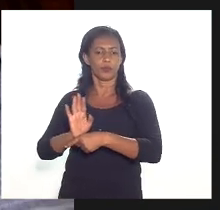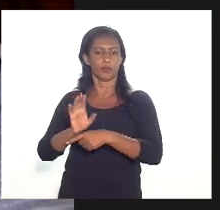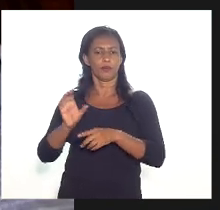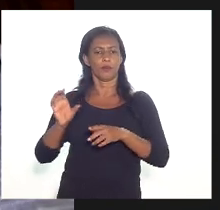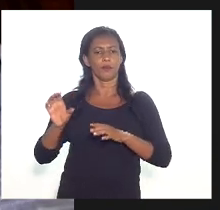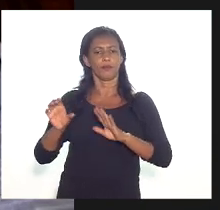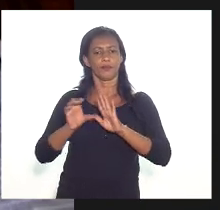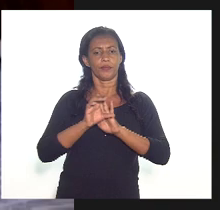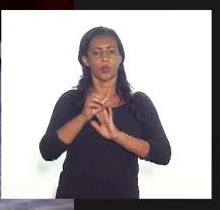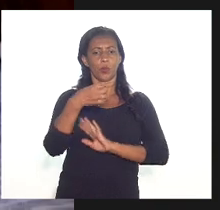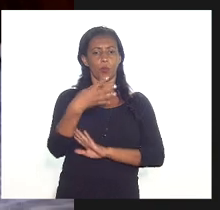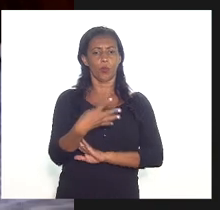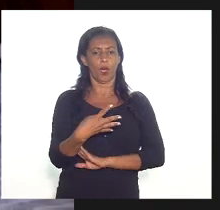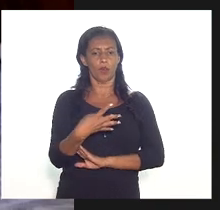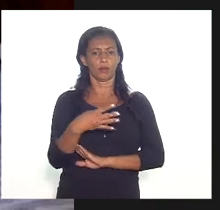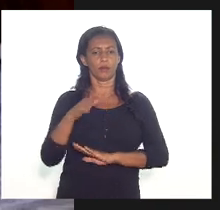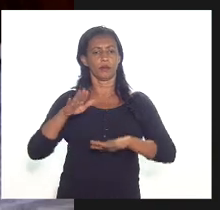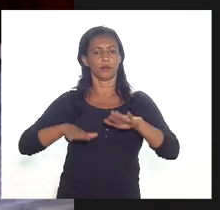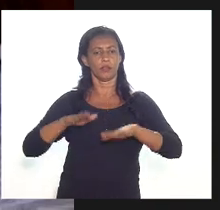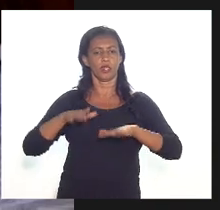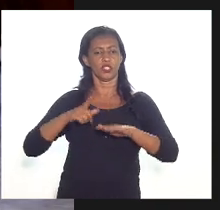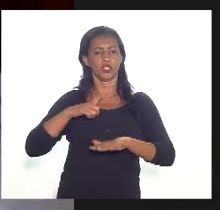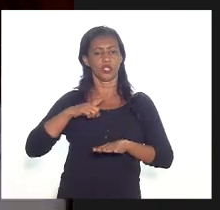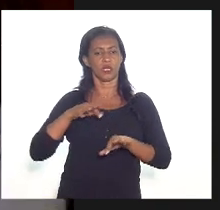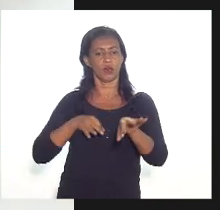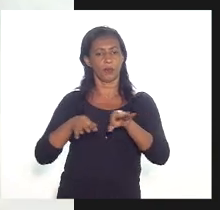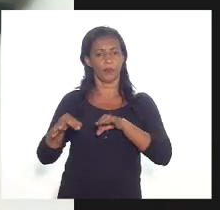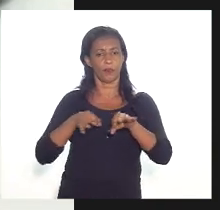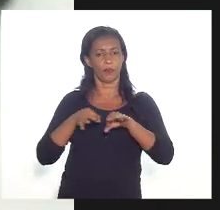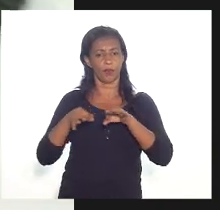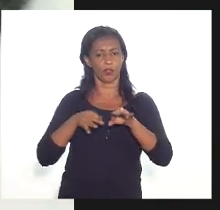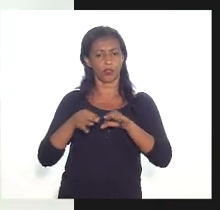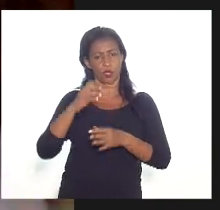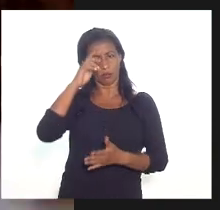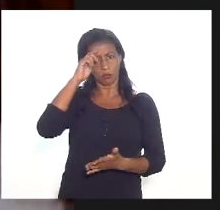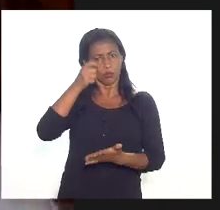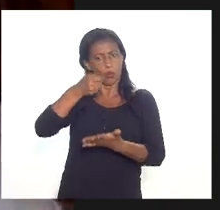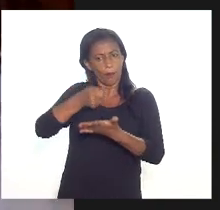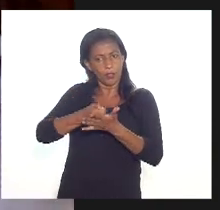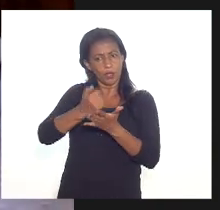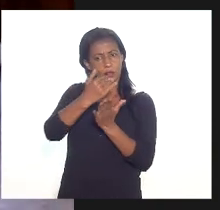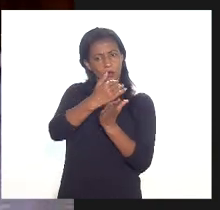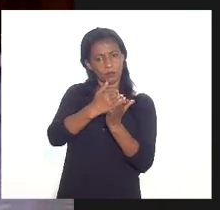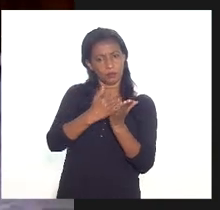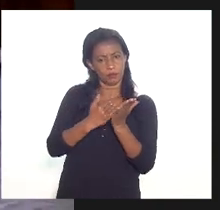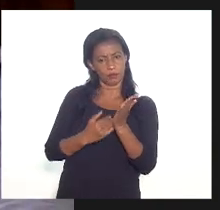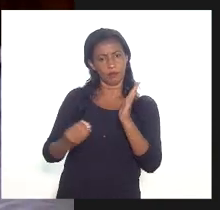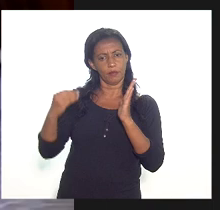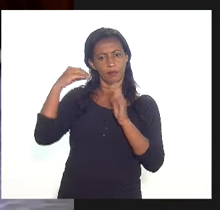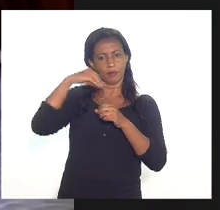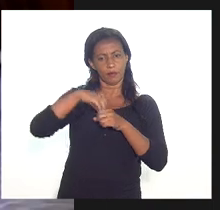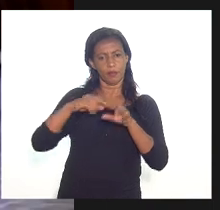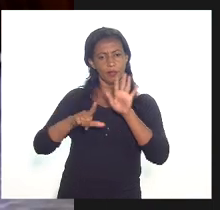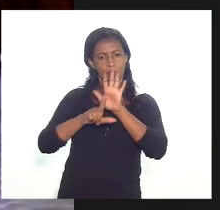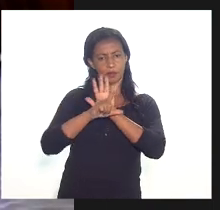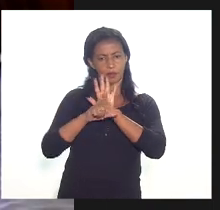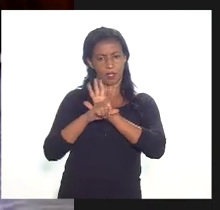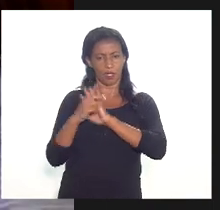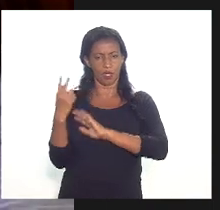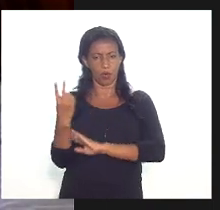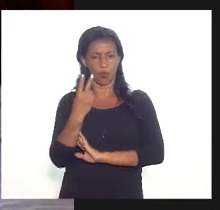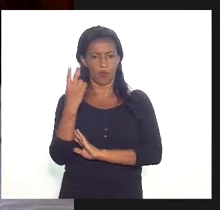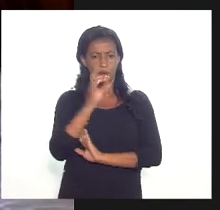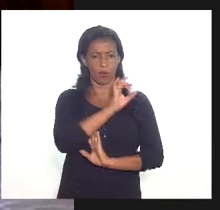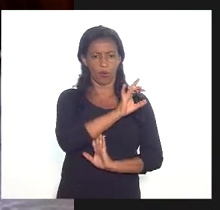Parágrafo 4º. Desde que haja projetos que cumpram os requisitos da presente lei, o valor a ser fixado em